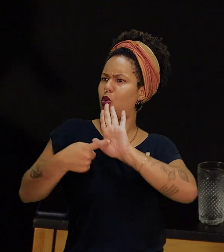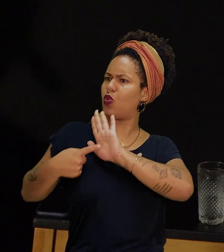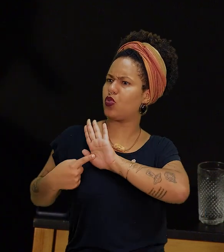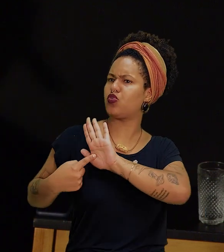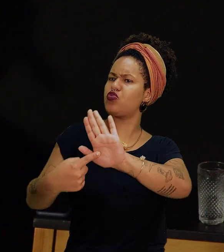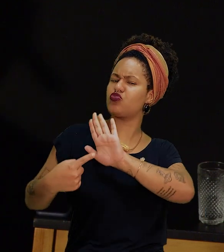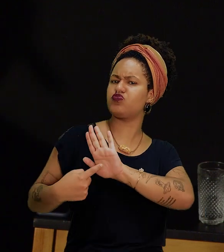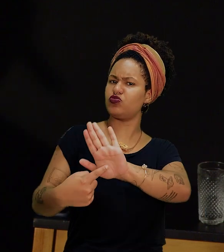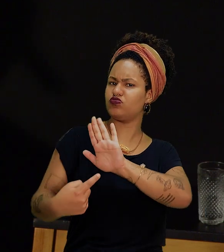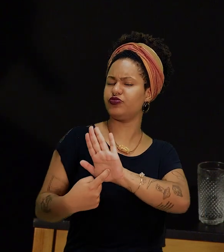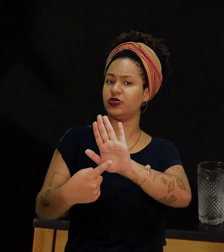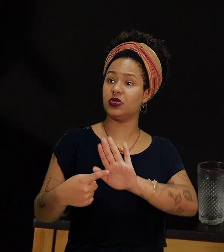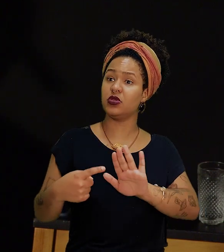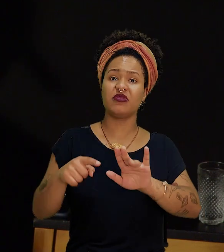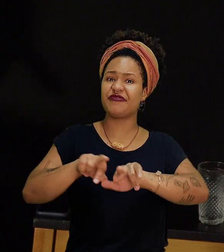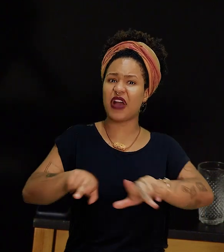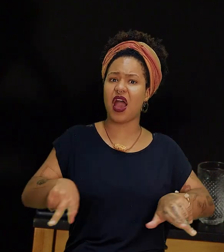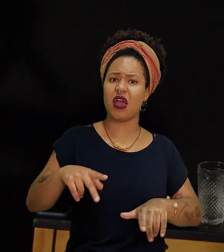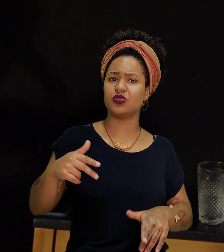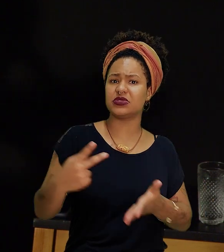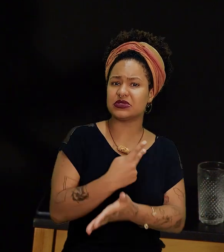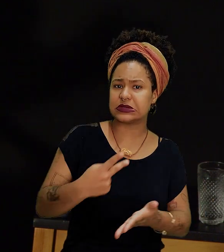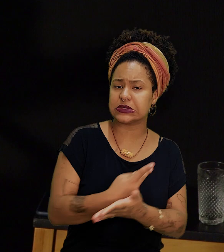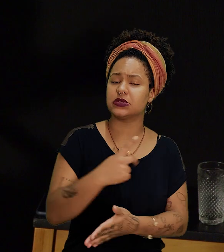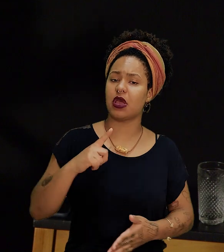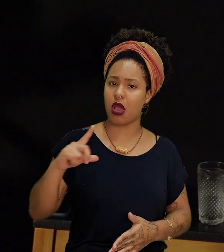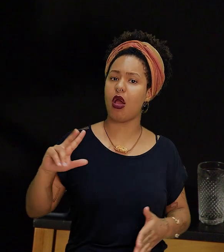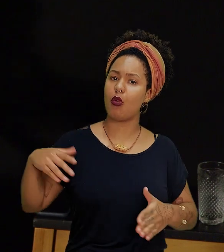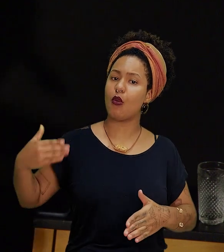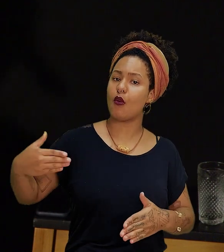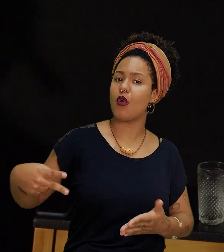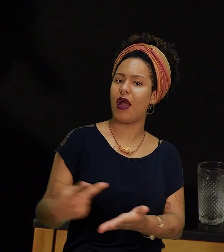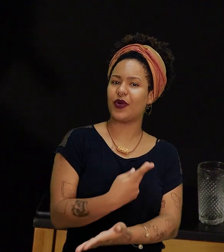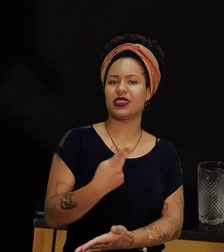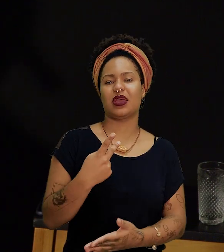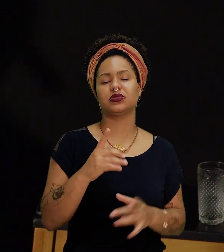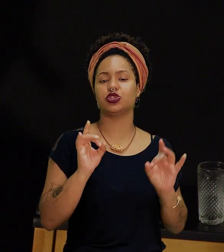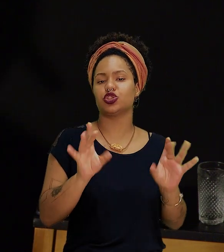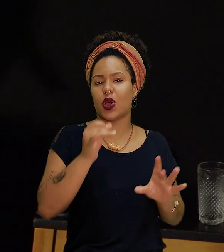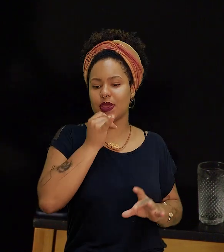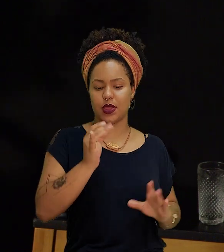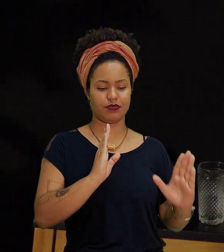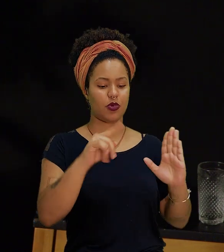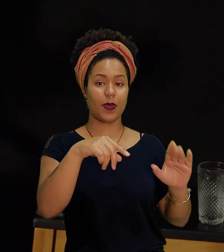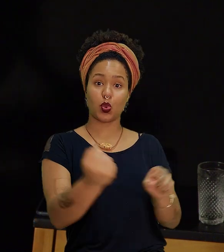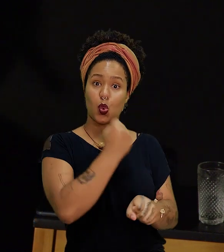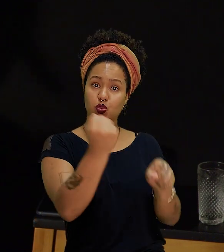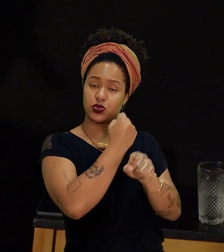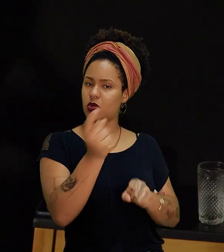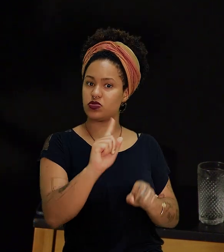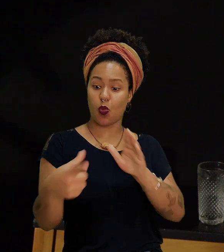os vários tipos de erros, na verdade, que existem não só no momento